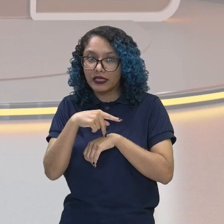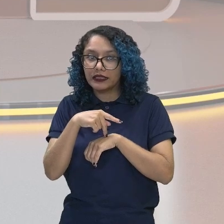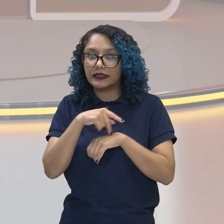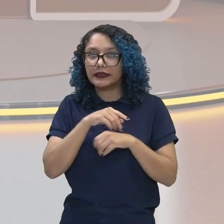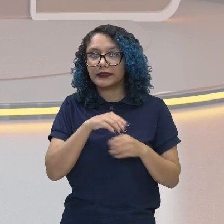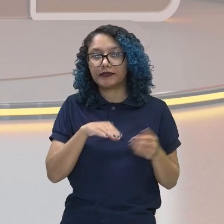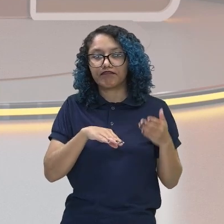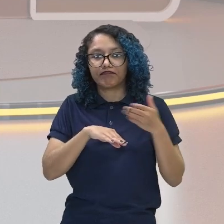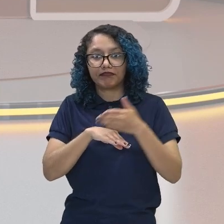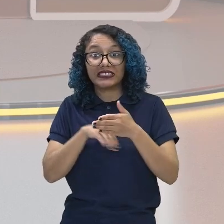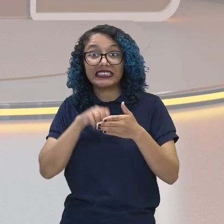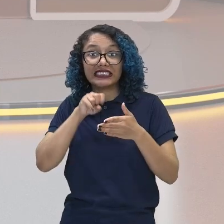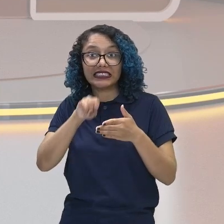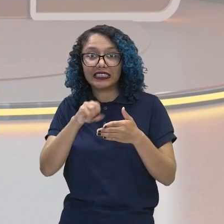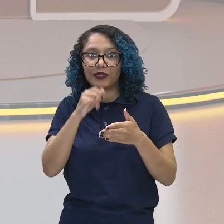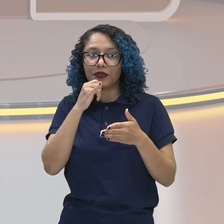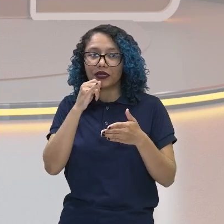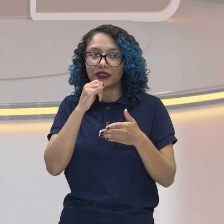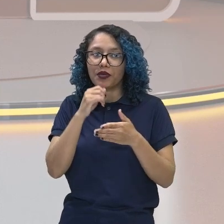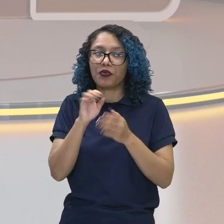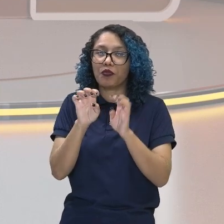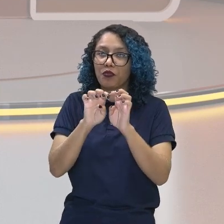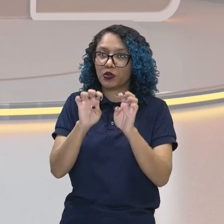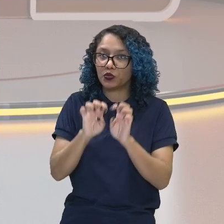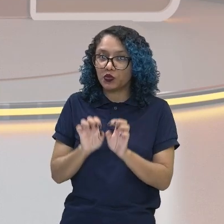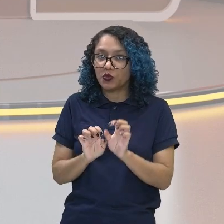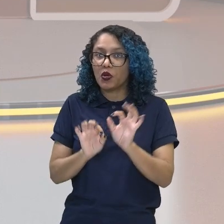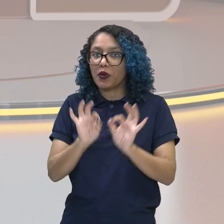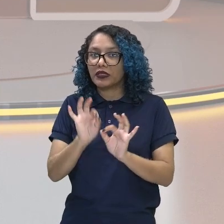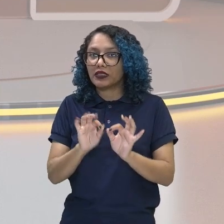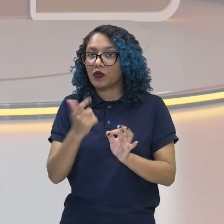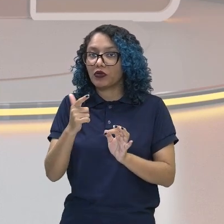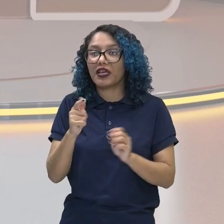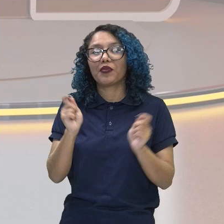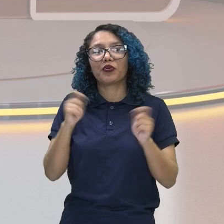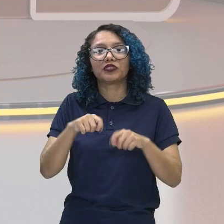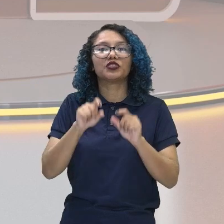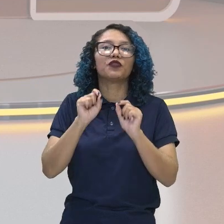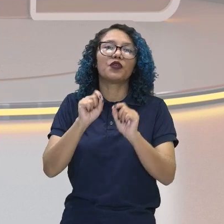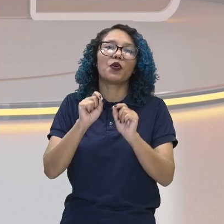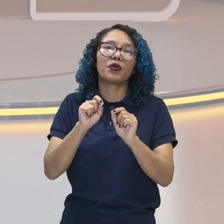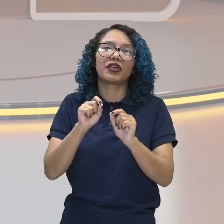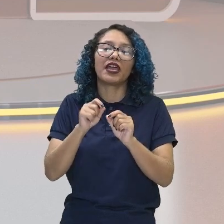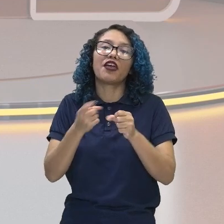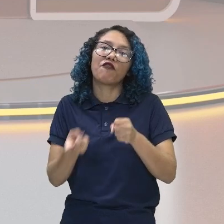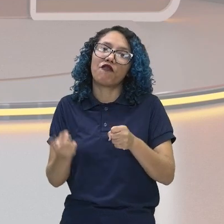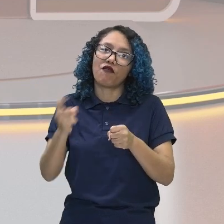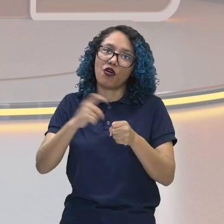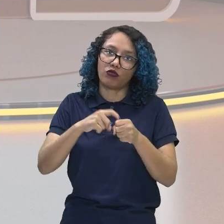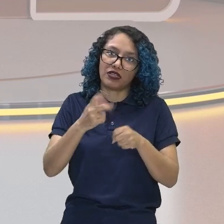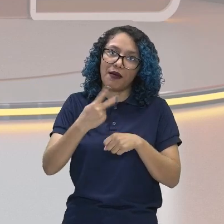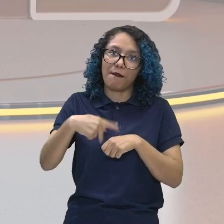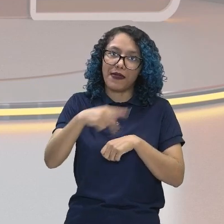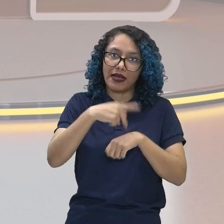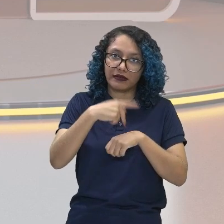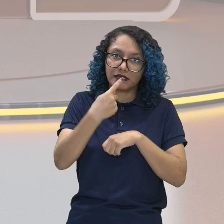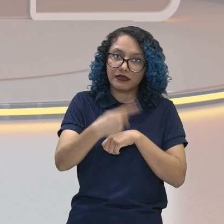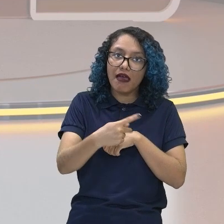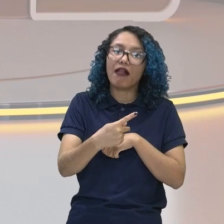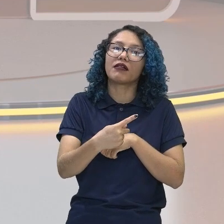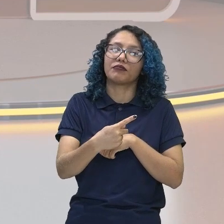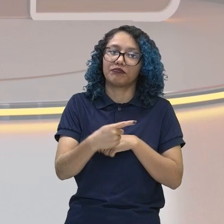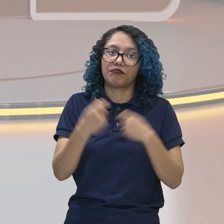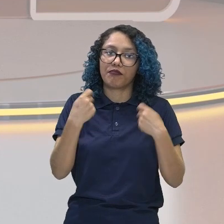não tiver ali, né, uma estrutura, ela acaba sendo deportada, porque tem o processo de